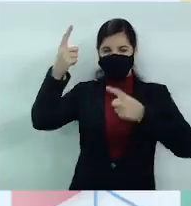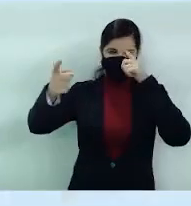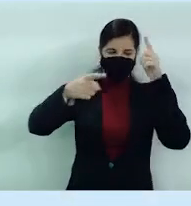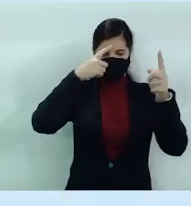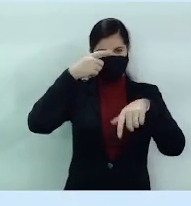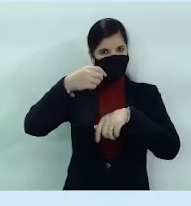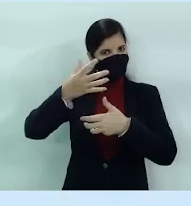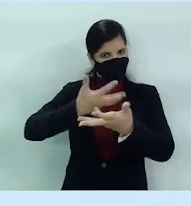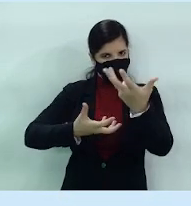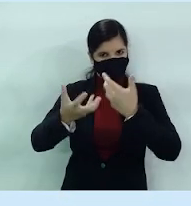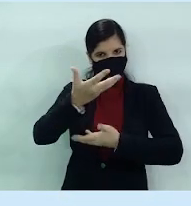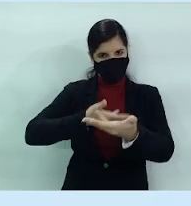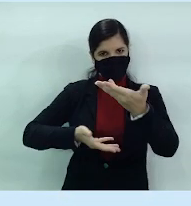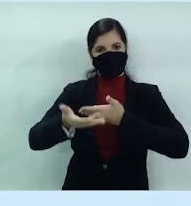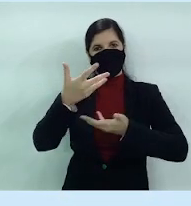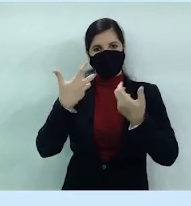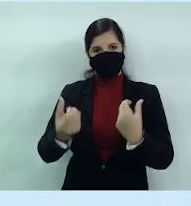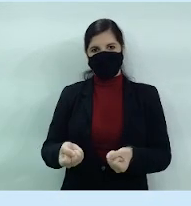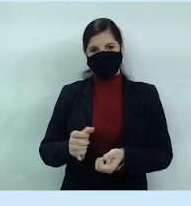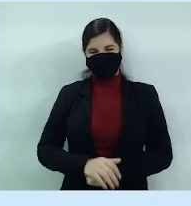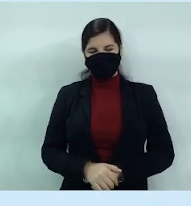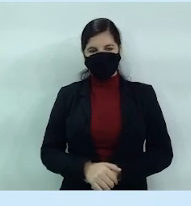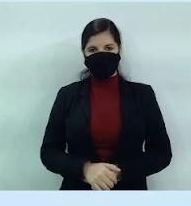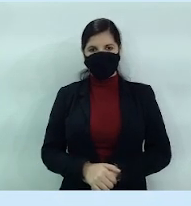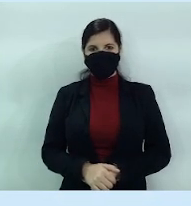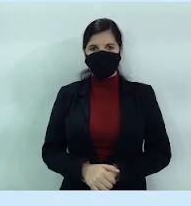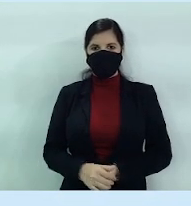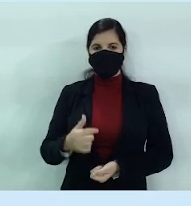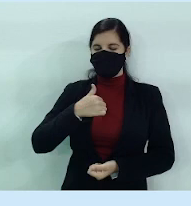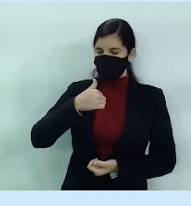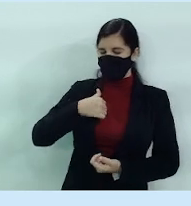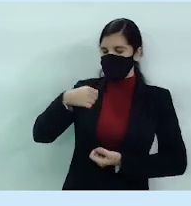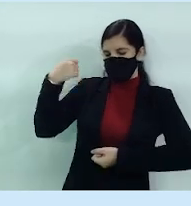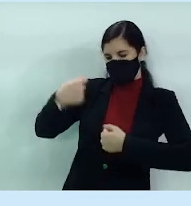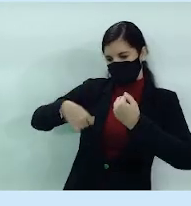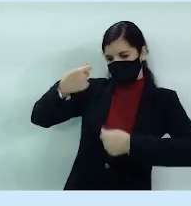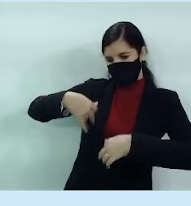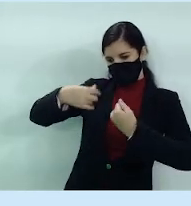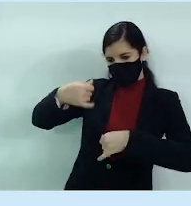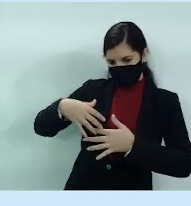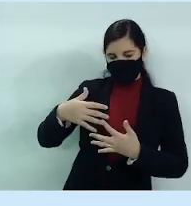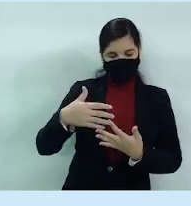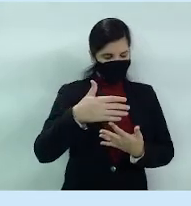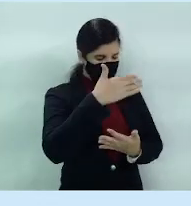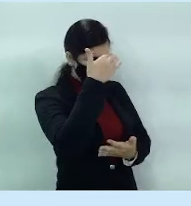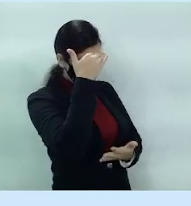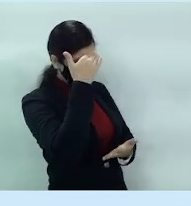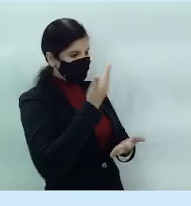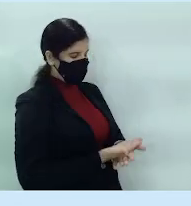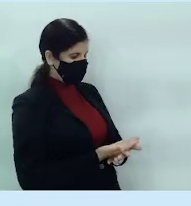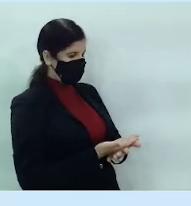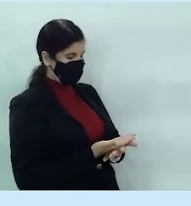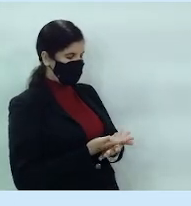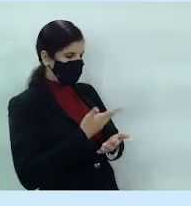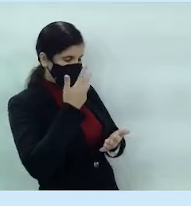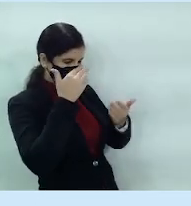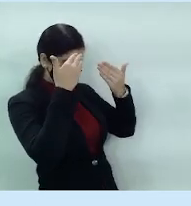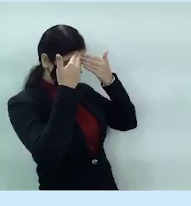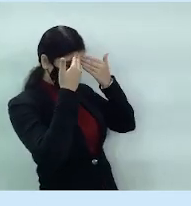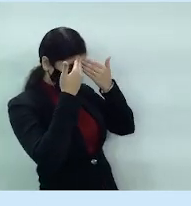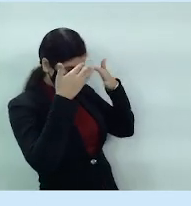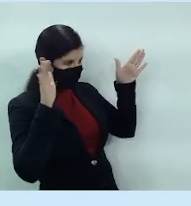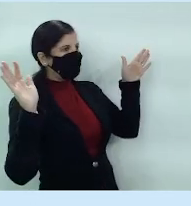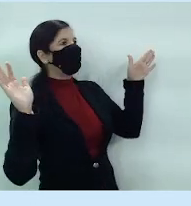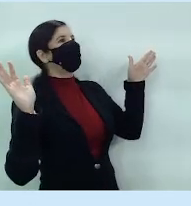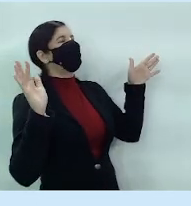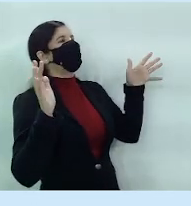Então, normalmente, a pessoa que consegue ser persuadida por algo é uma pessoa que tem uma mente mais aberta, né? Uma pessoa